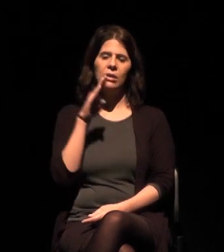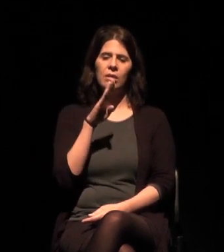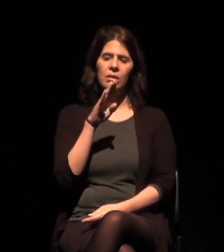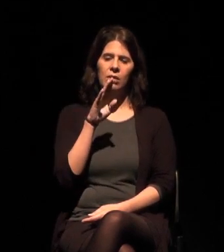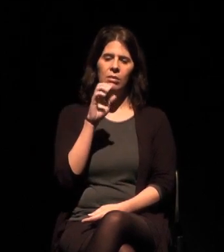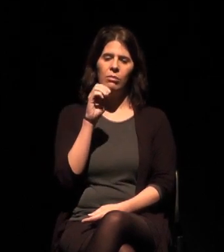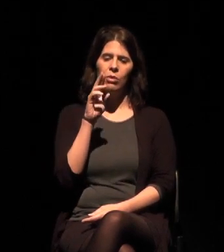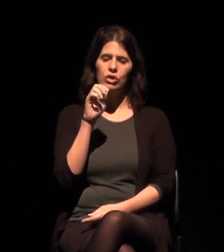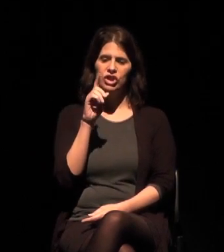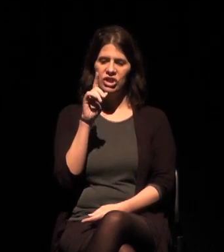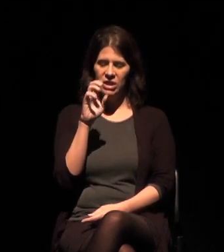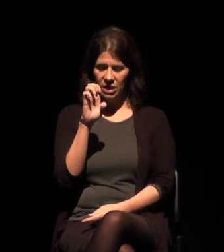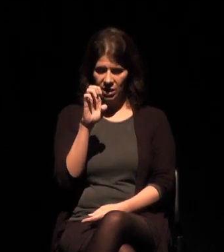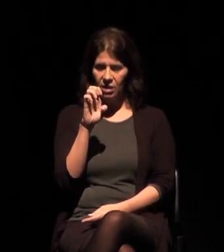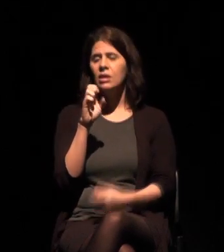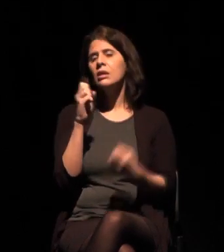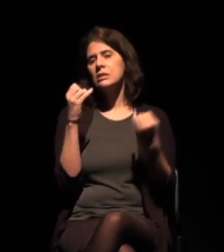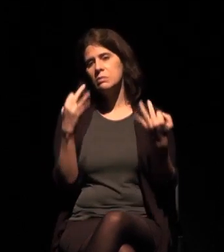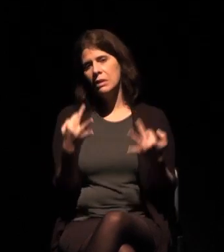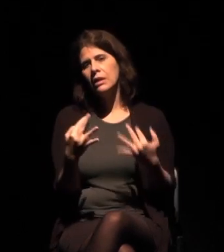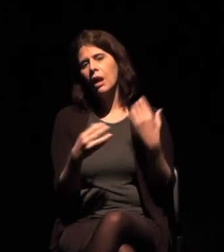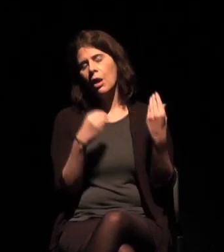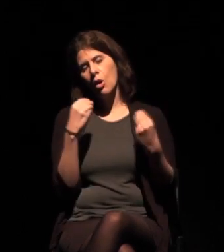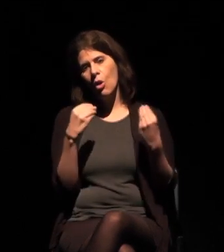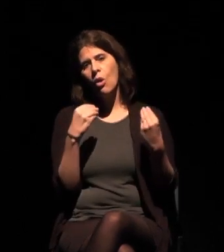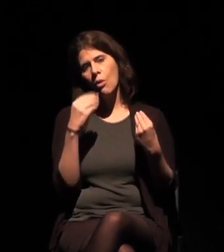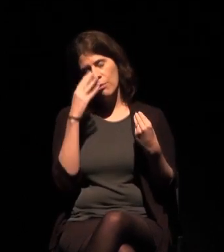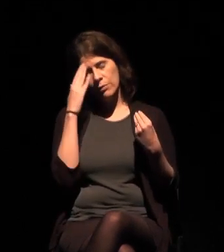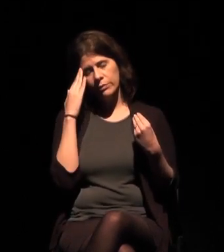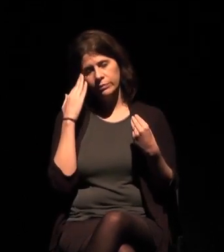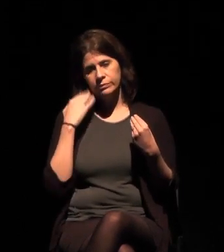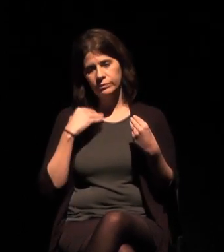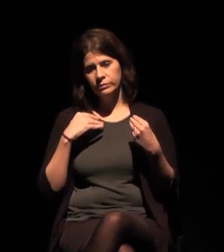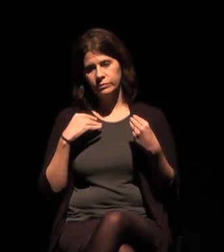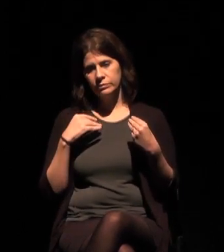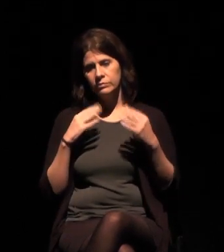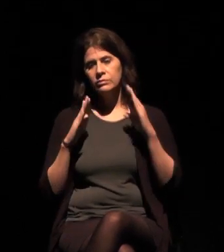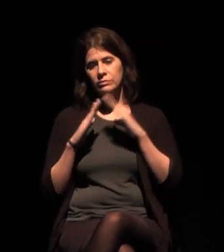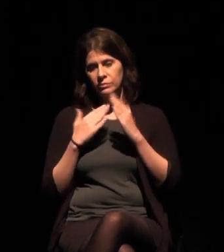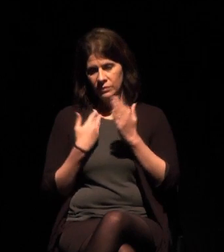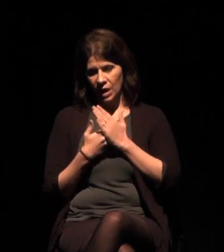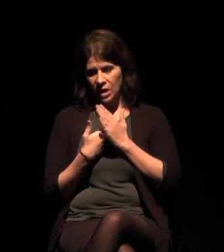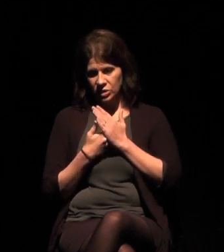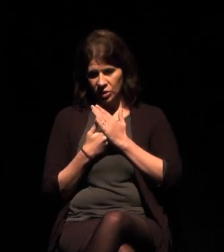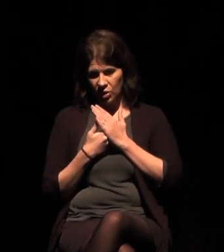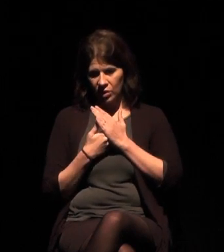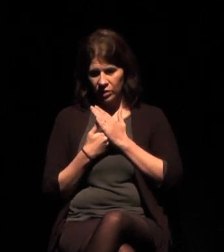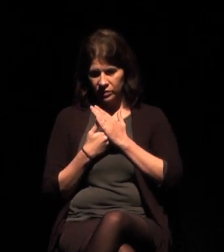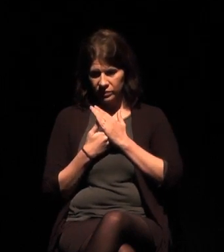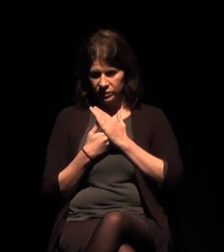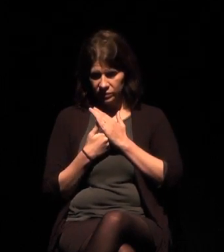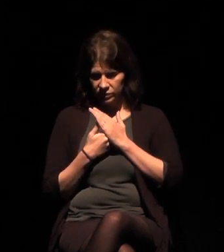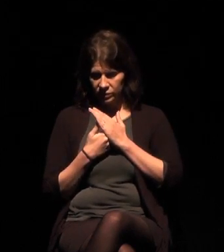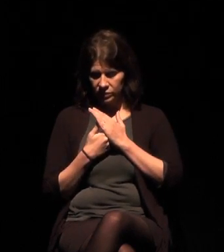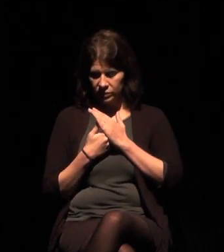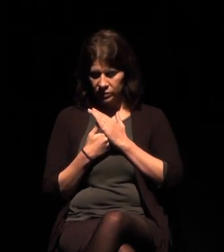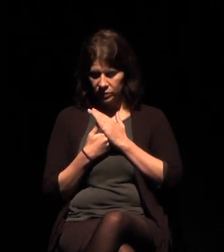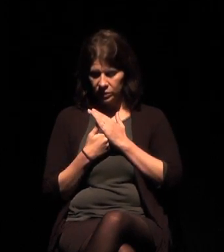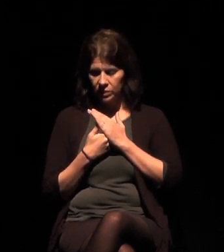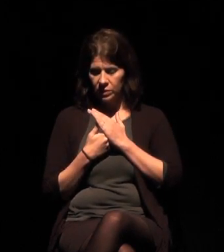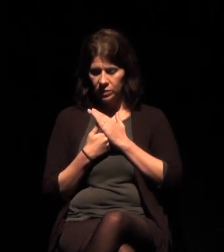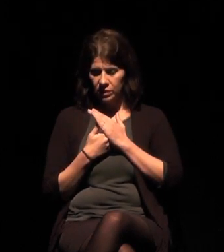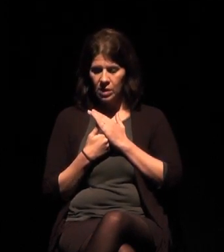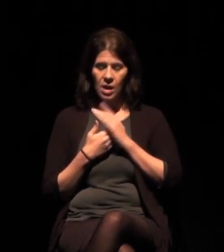mostrou algumas coisas embora é a escola aí é um dos fatores do possível